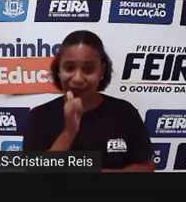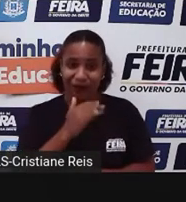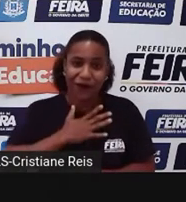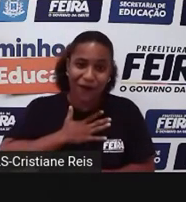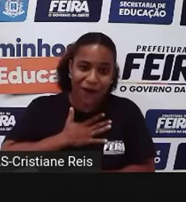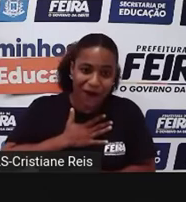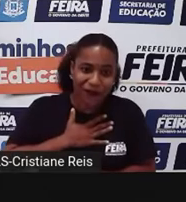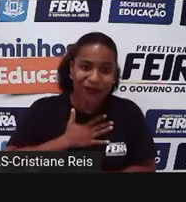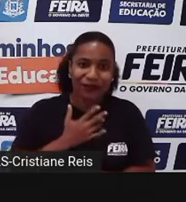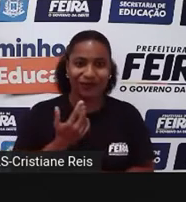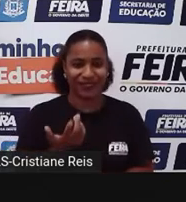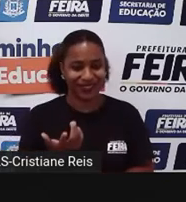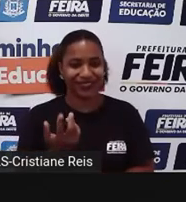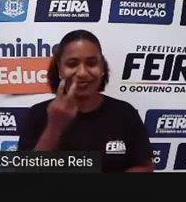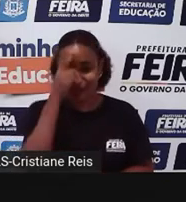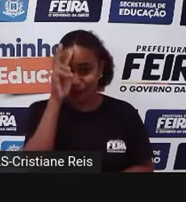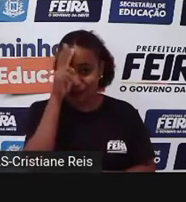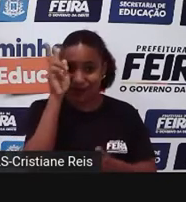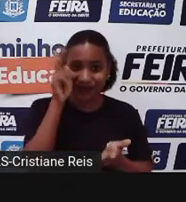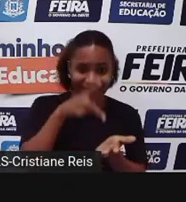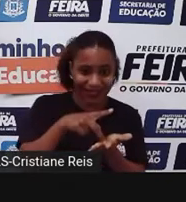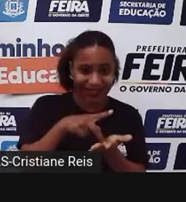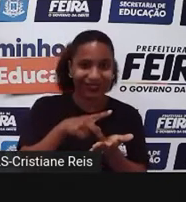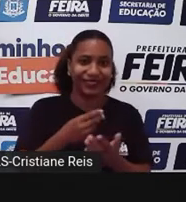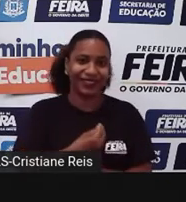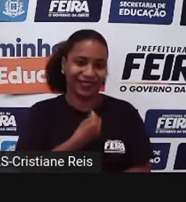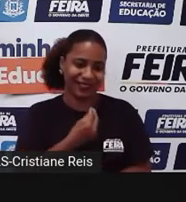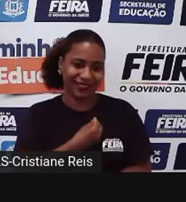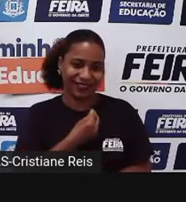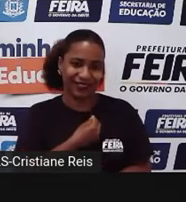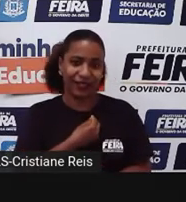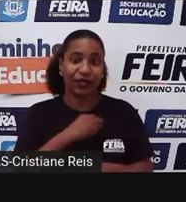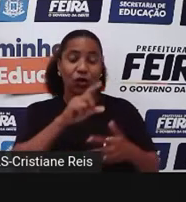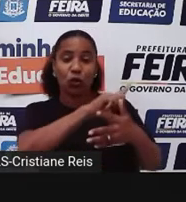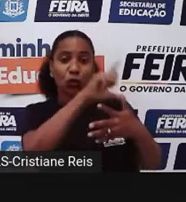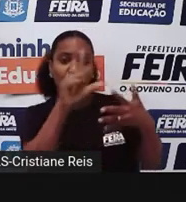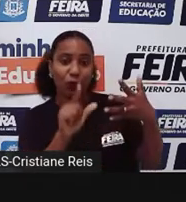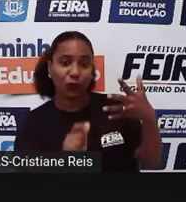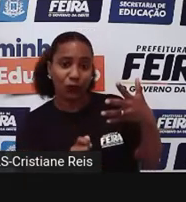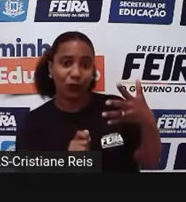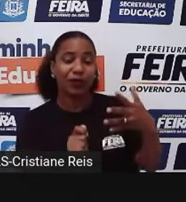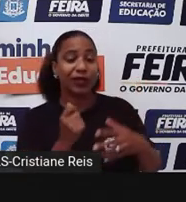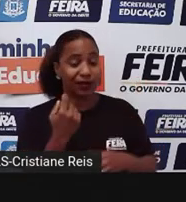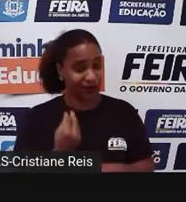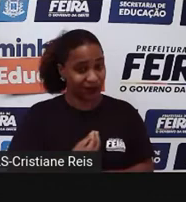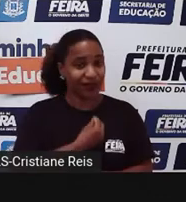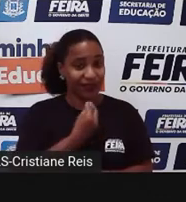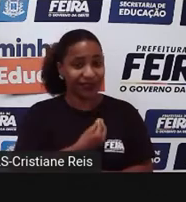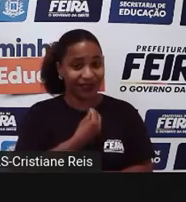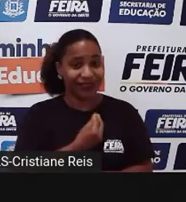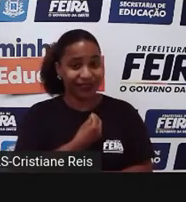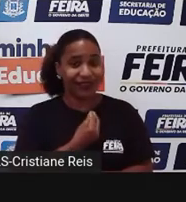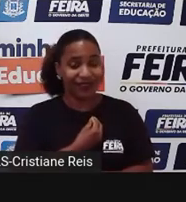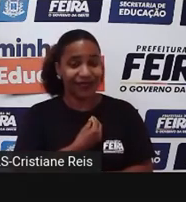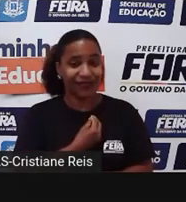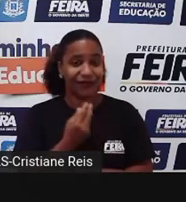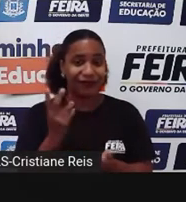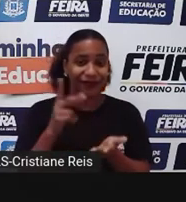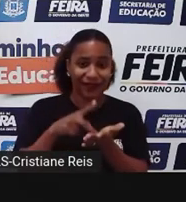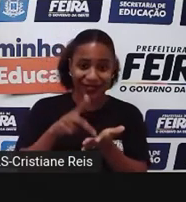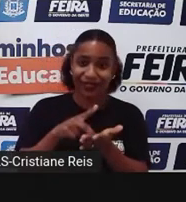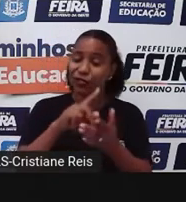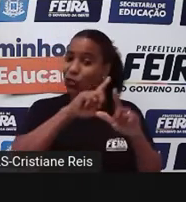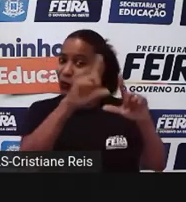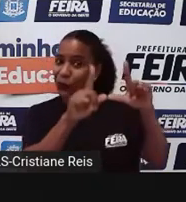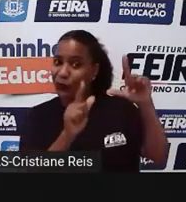essa história, ela existe em todo o continente africano e ela existe de uma forma, assim, bem diferenciada.